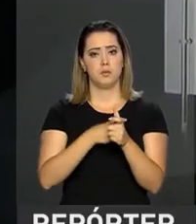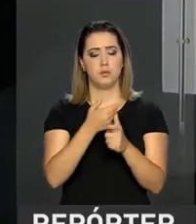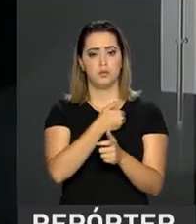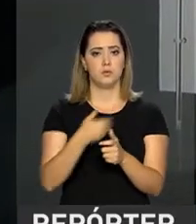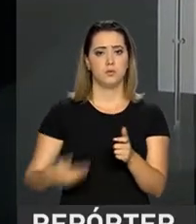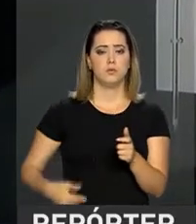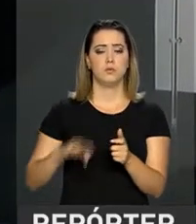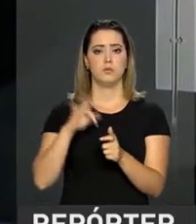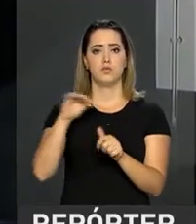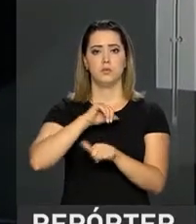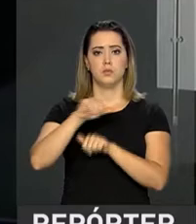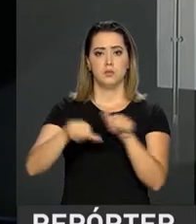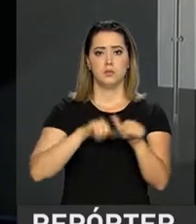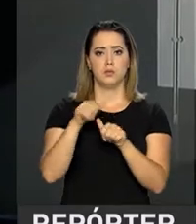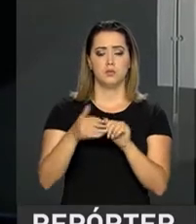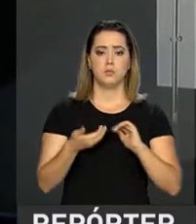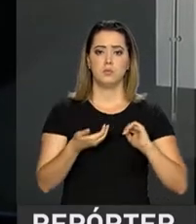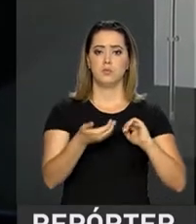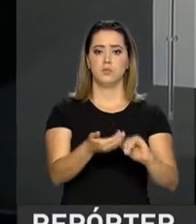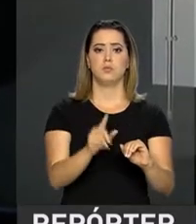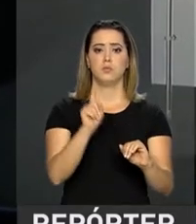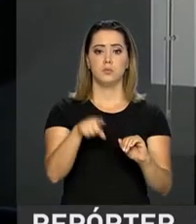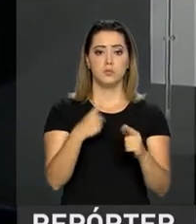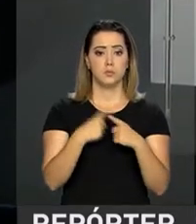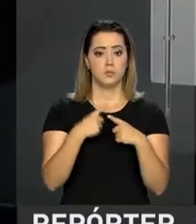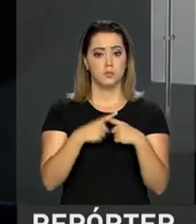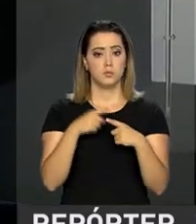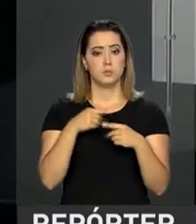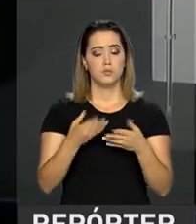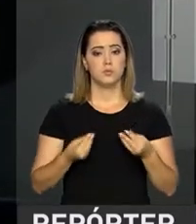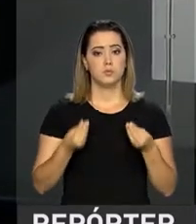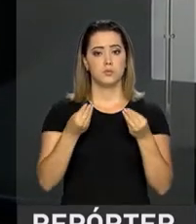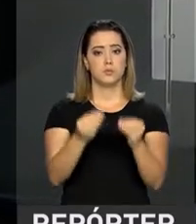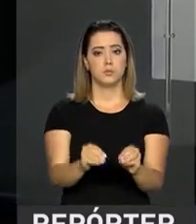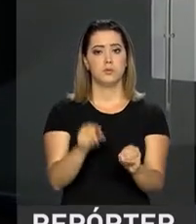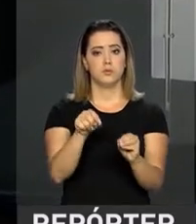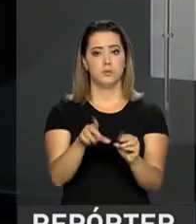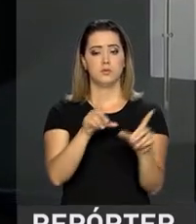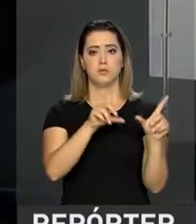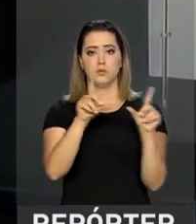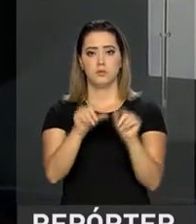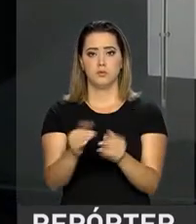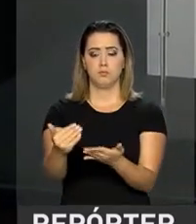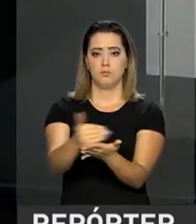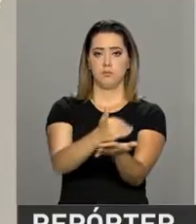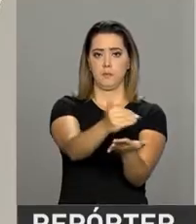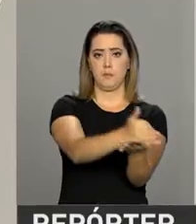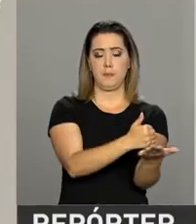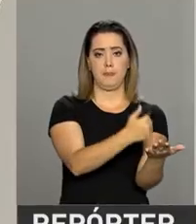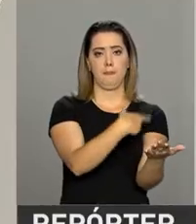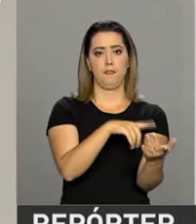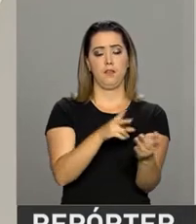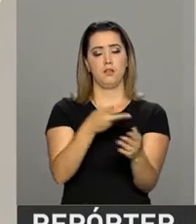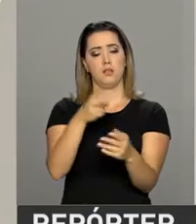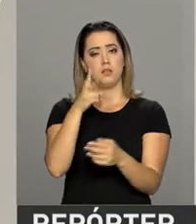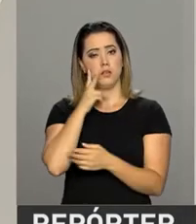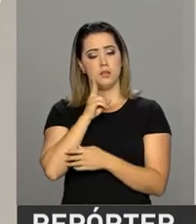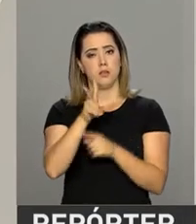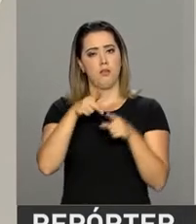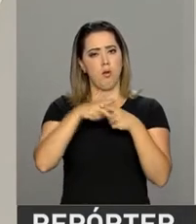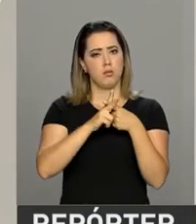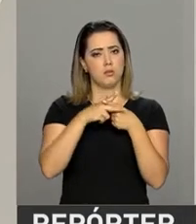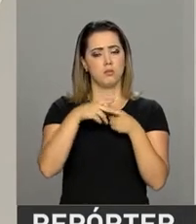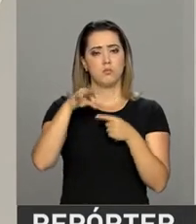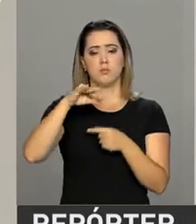governo e modificado pelo congresso foi um dos motivos que levaram à queda na arrecadação e revisão da meta não ficamos apenas na fixação